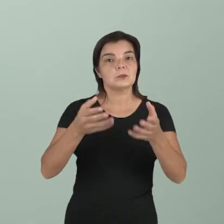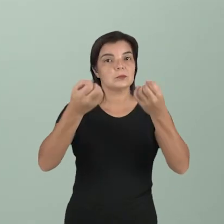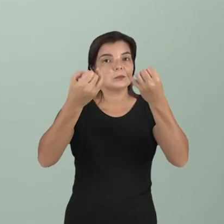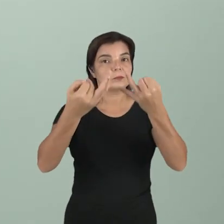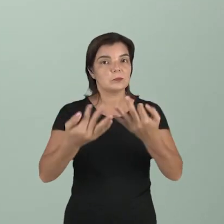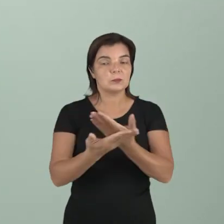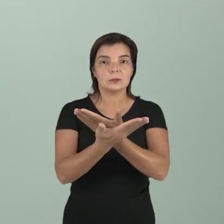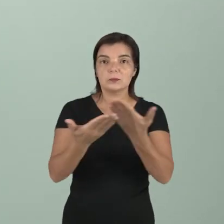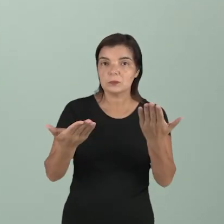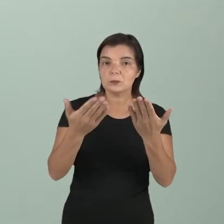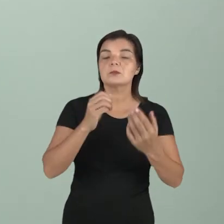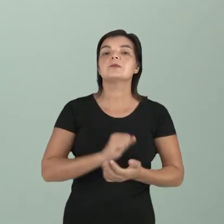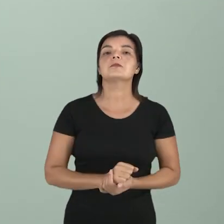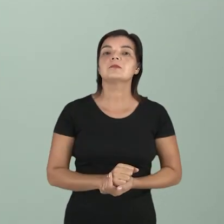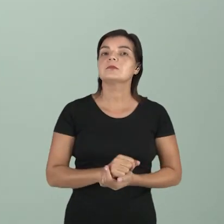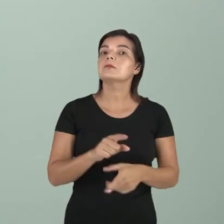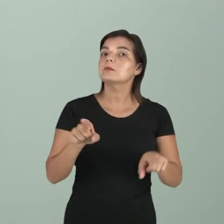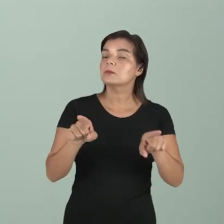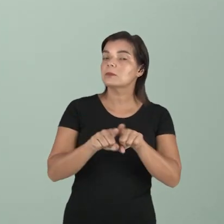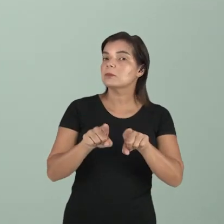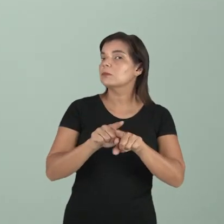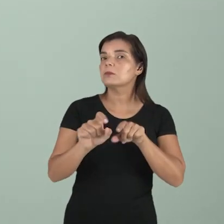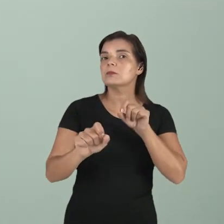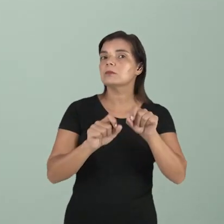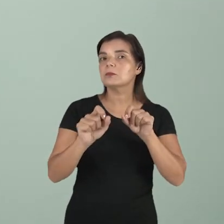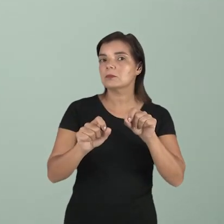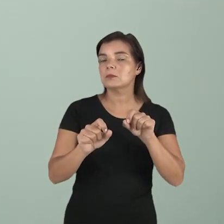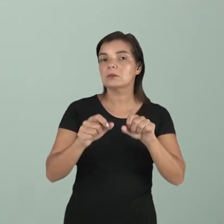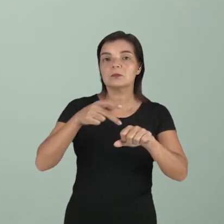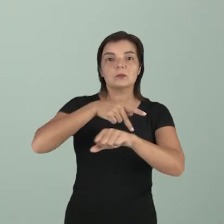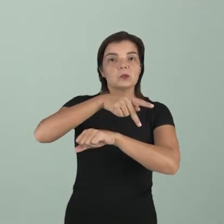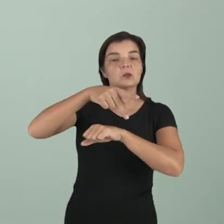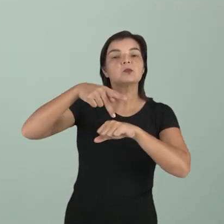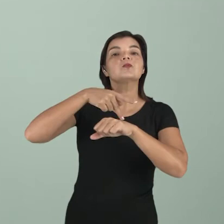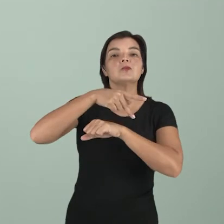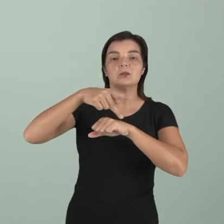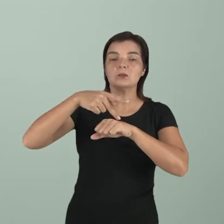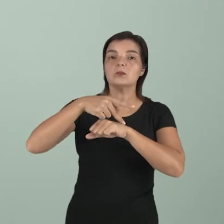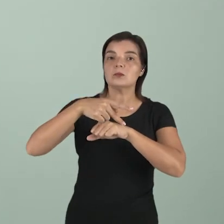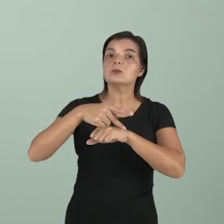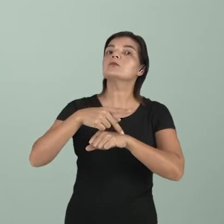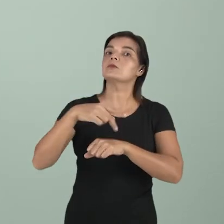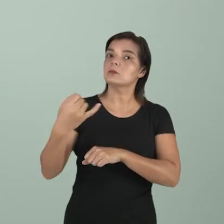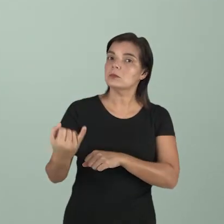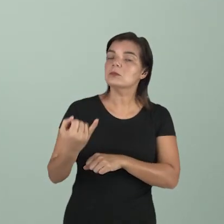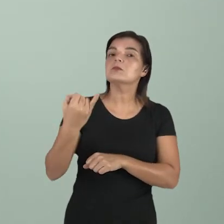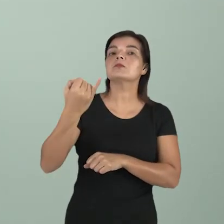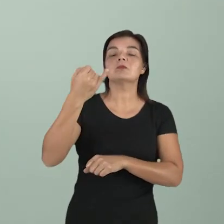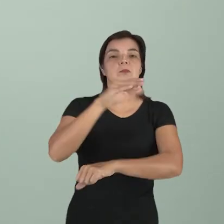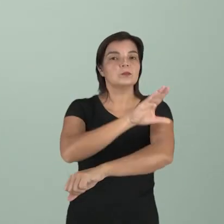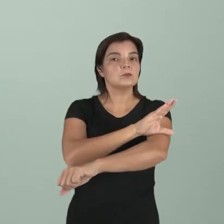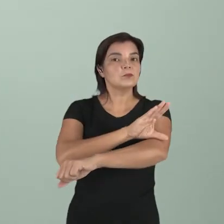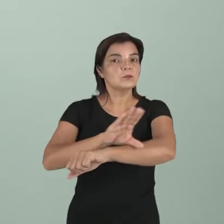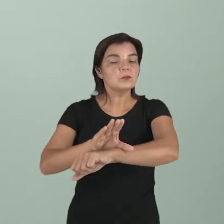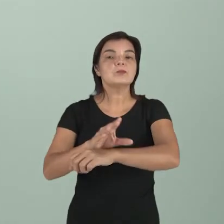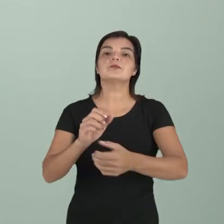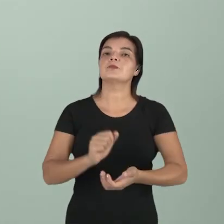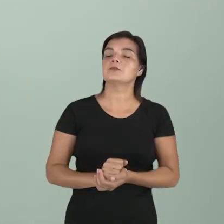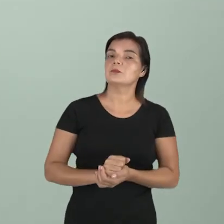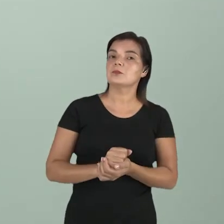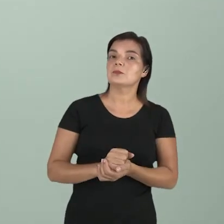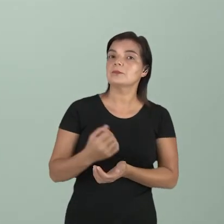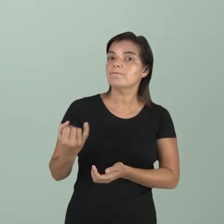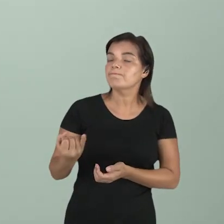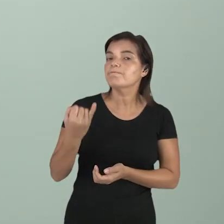tão pequeno, ele vai apresentar esses sinais de diversidade e nós vamos encontrar essa diversidade nos